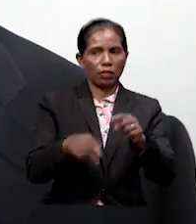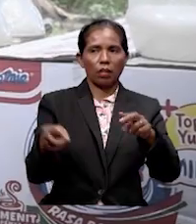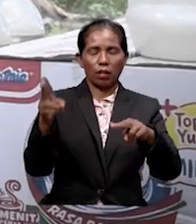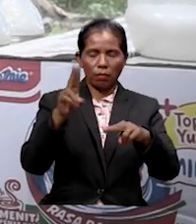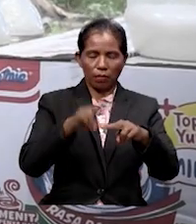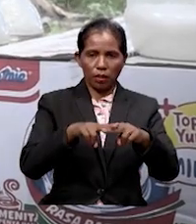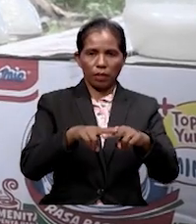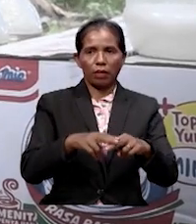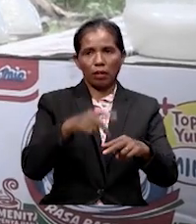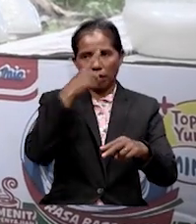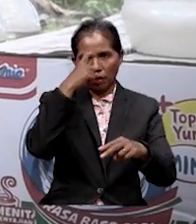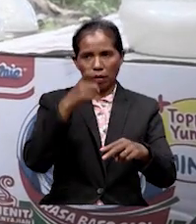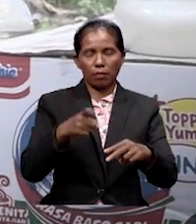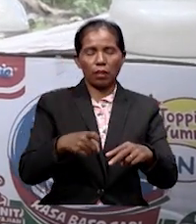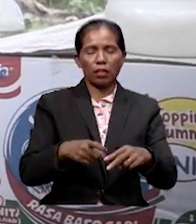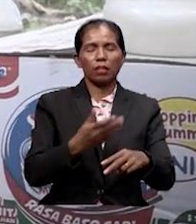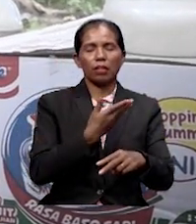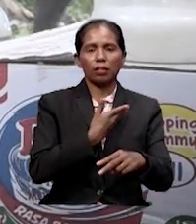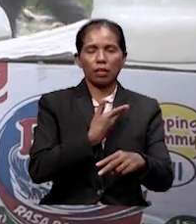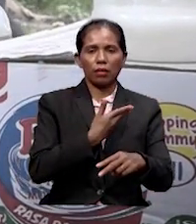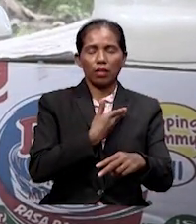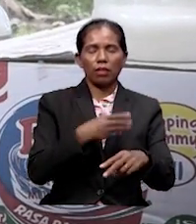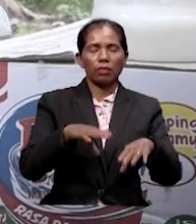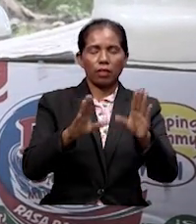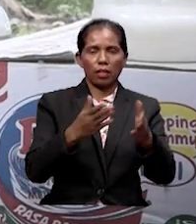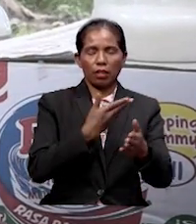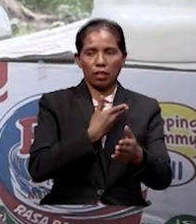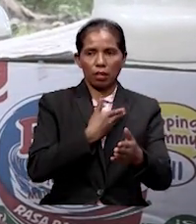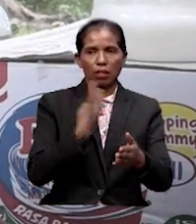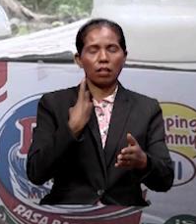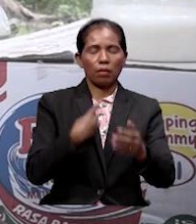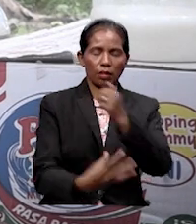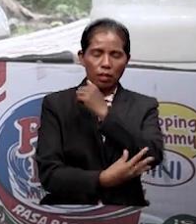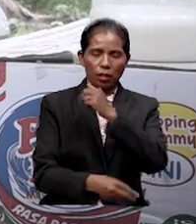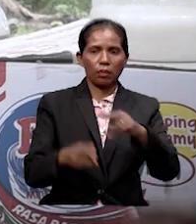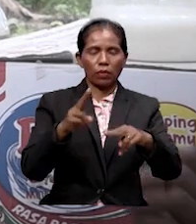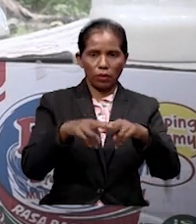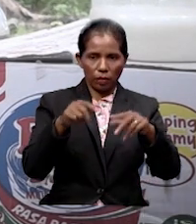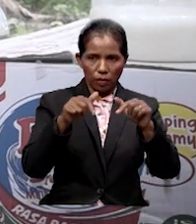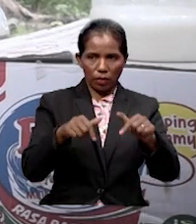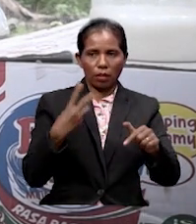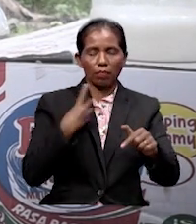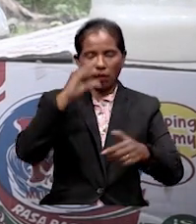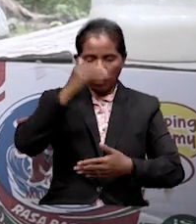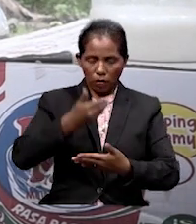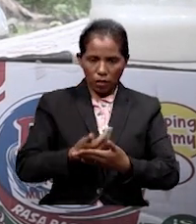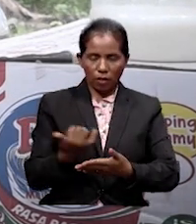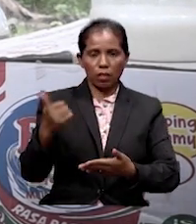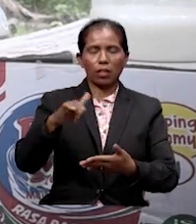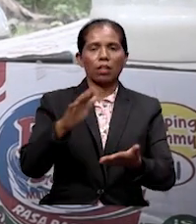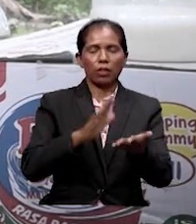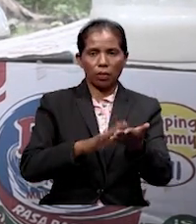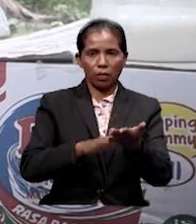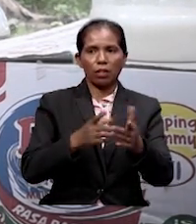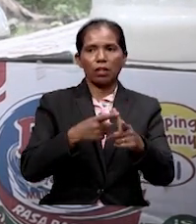foli. Tama sa ina masasang foli sa ina sa neder pinti dit. Ako rami mas kibit lai may turi ane. Bam noon sira ni skola. E